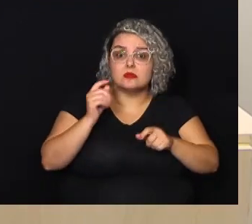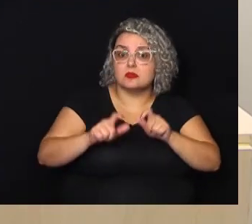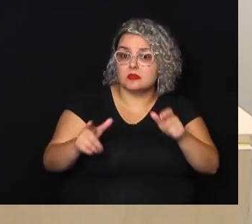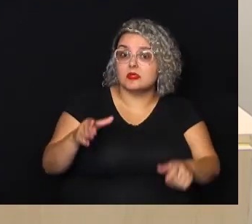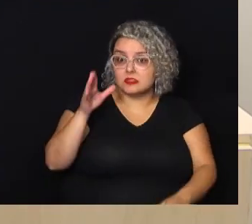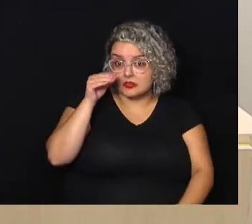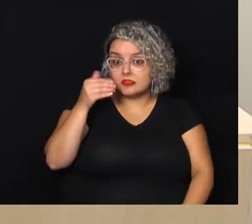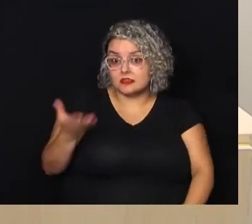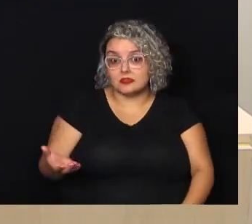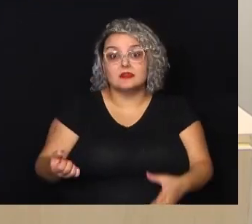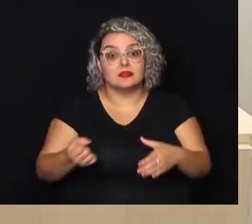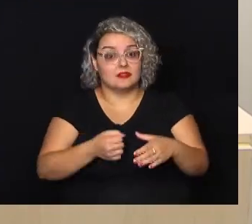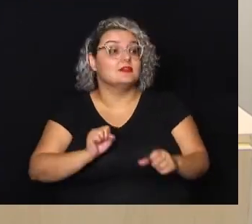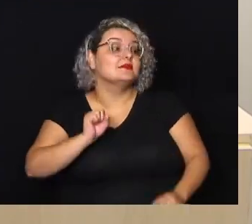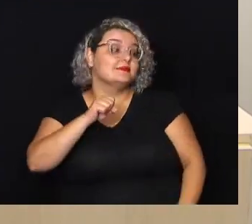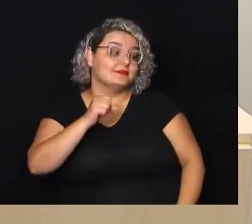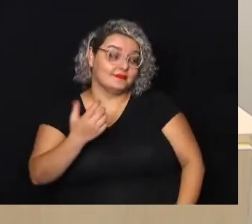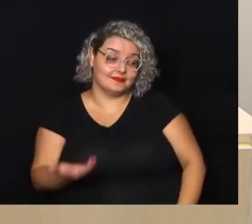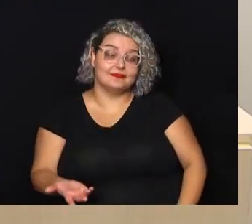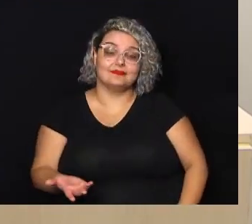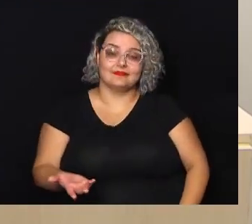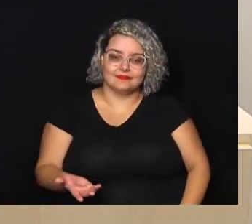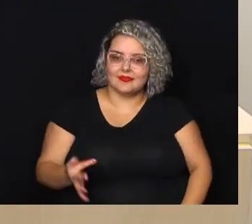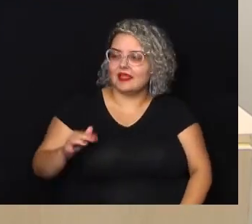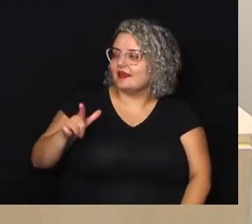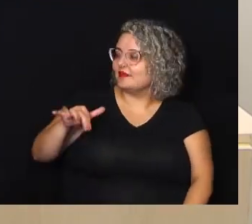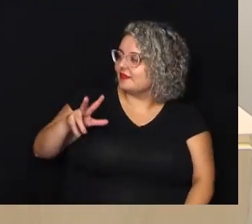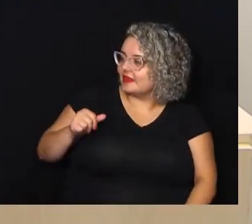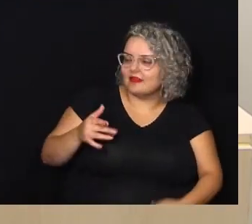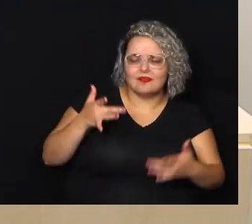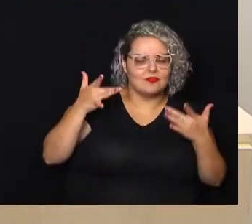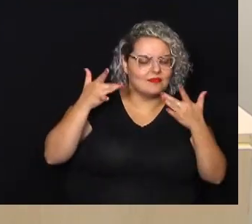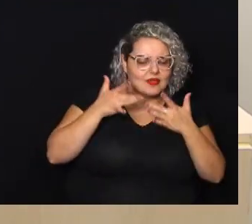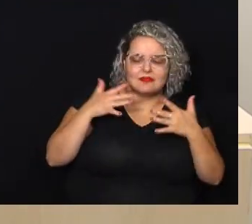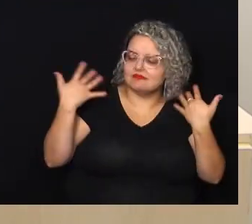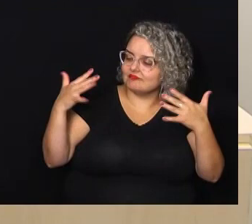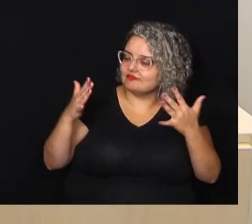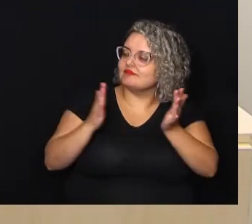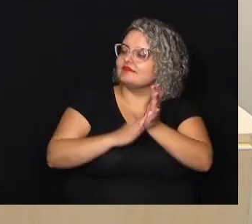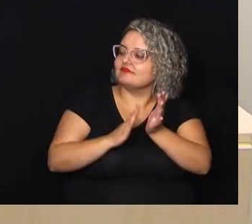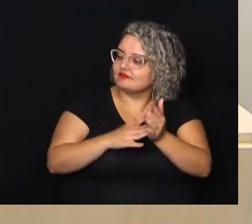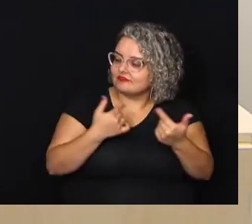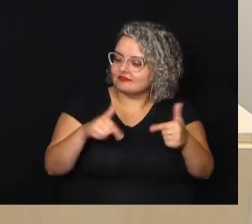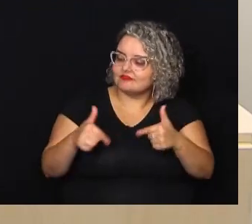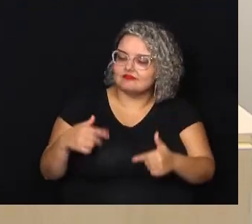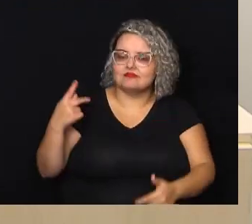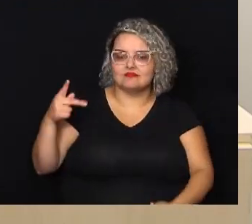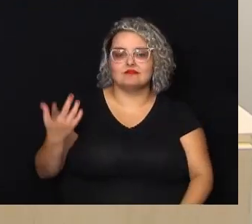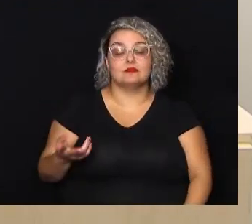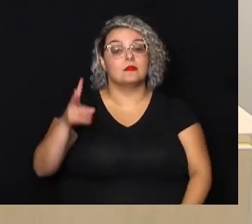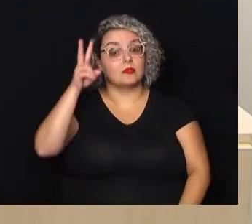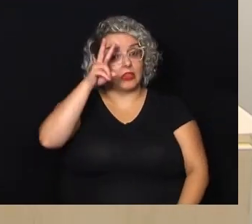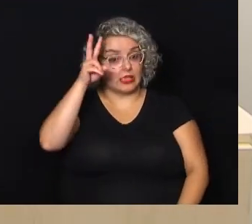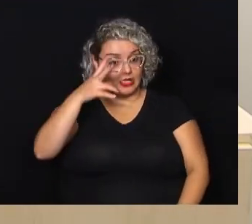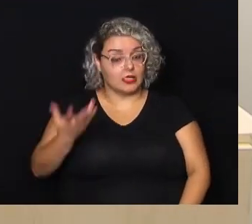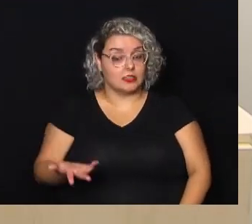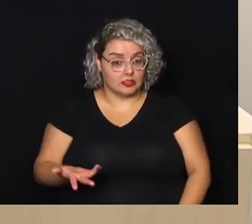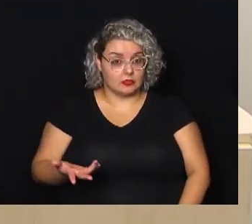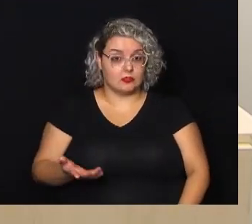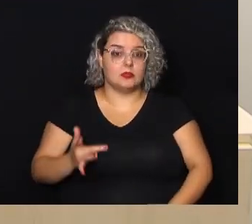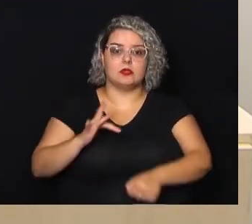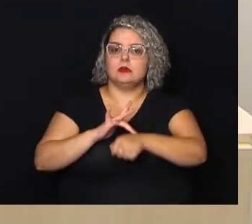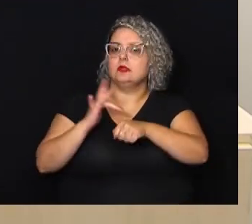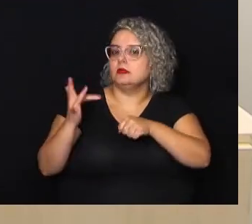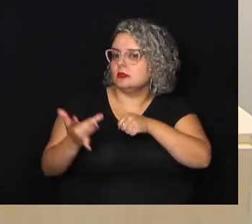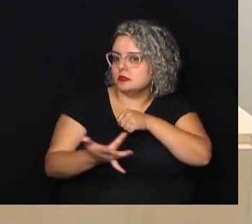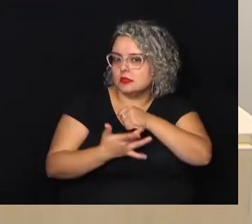tem muita gente que é curiosa na cozinha, né? Olha, Flávia, uma delícia, parabéns pelo seu trabalho. Lembrando que as